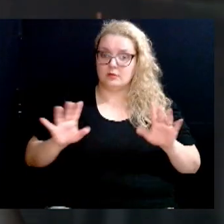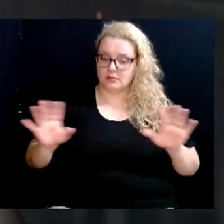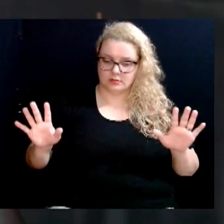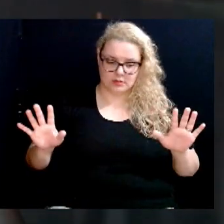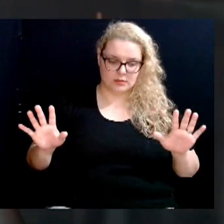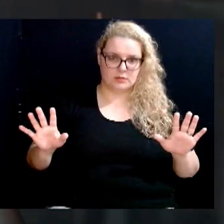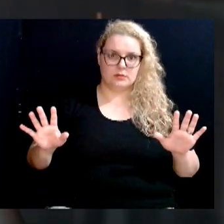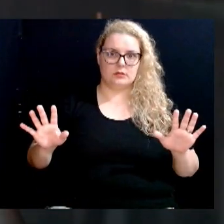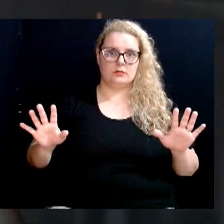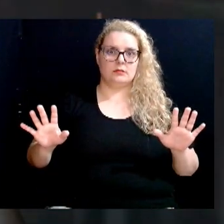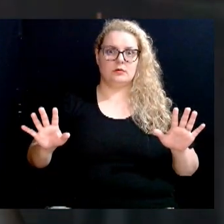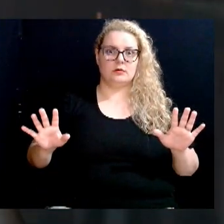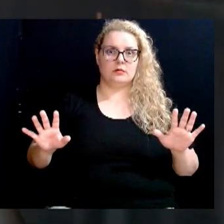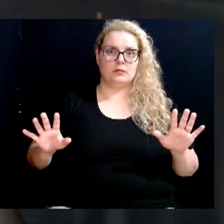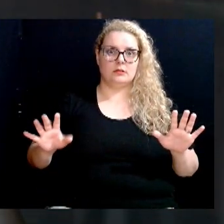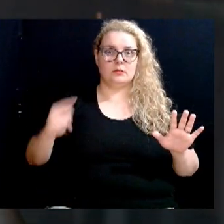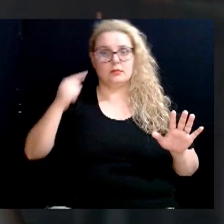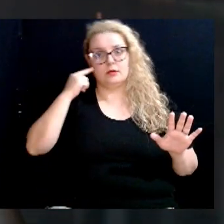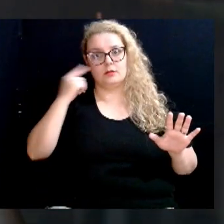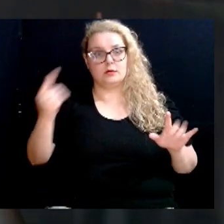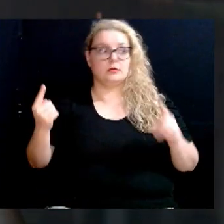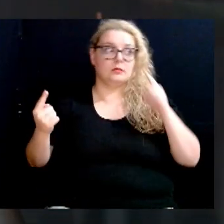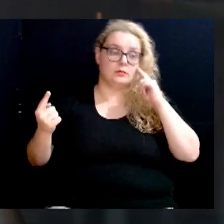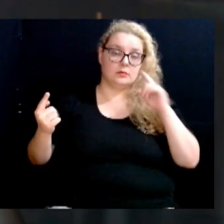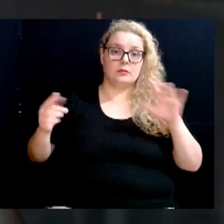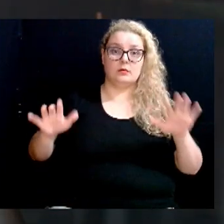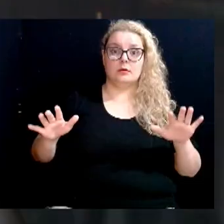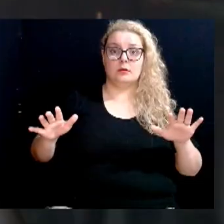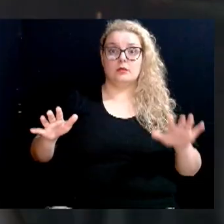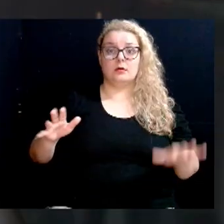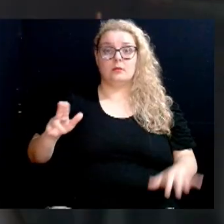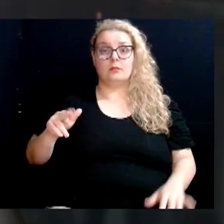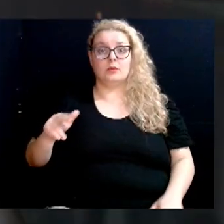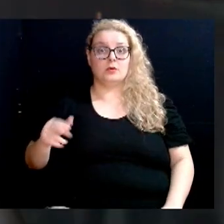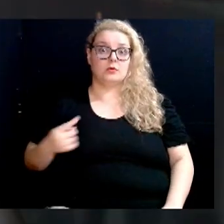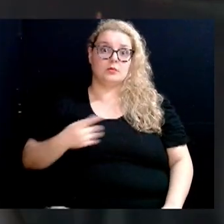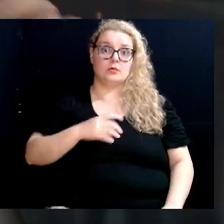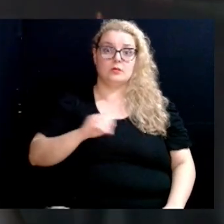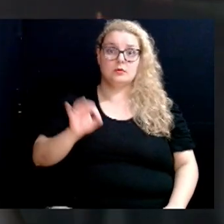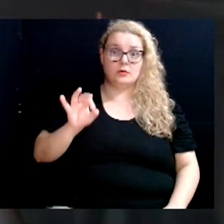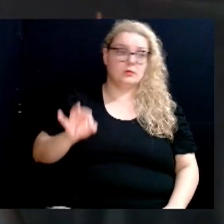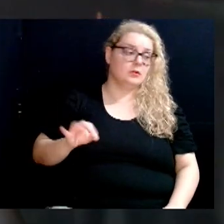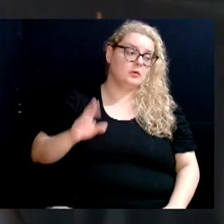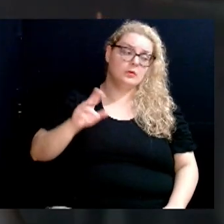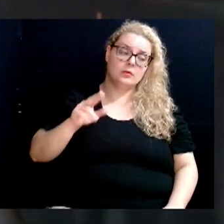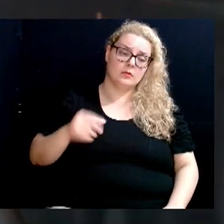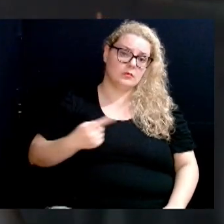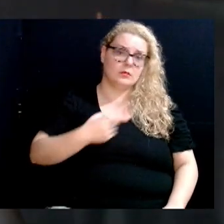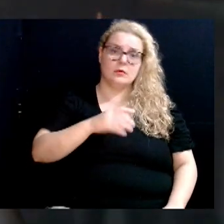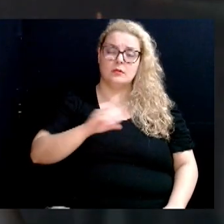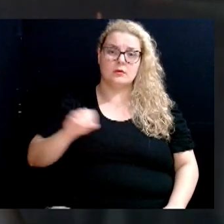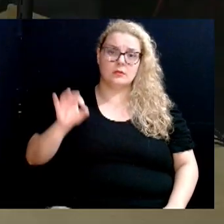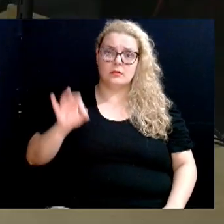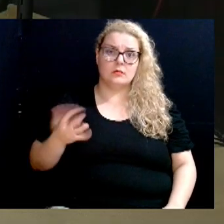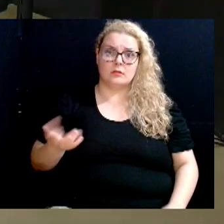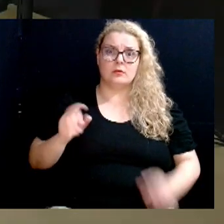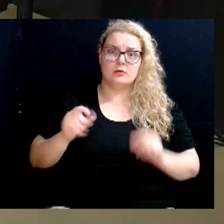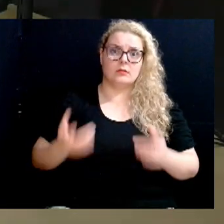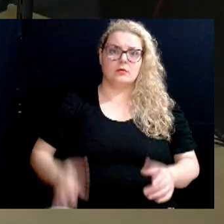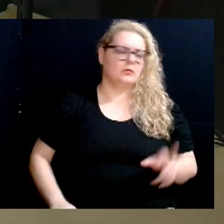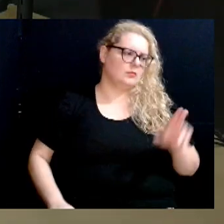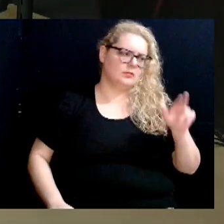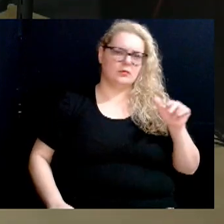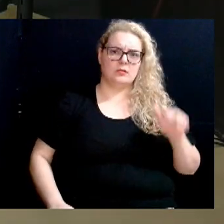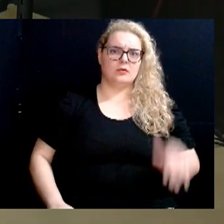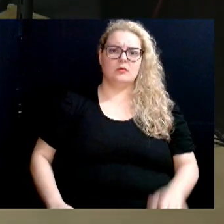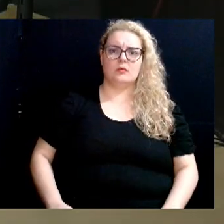essa ideia de ai, mas eu nunca sou 100%. E não vai ser. Que é isso, né? Nunca. Não tem essa, Ninguém não tem vai 100%.